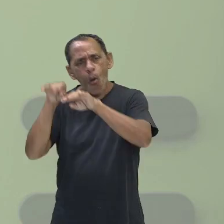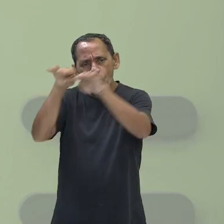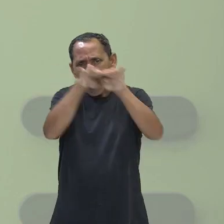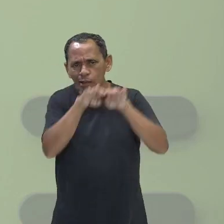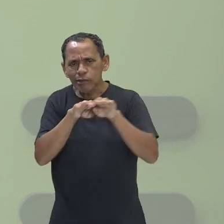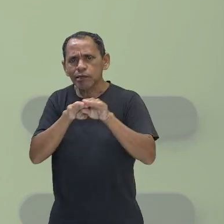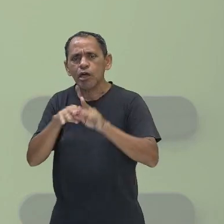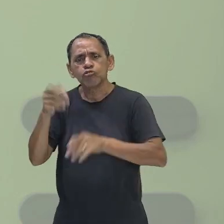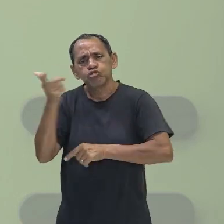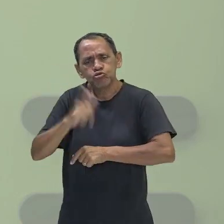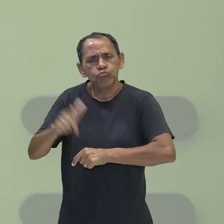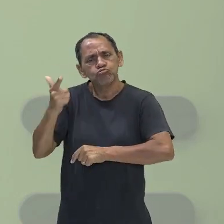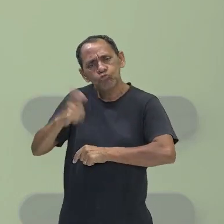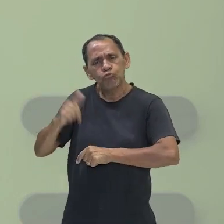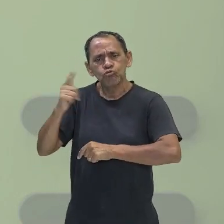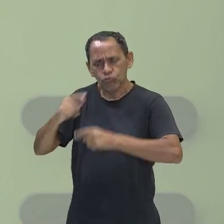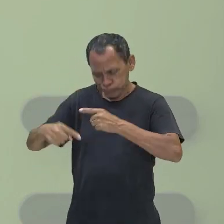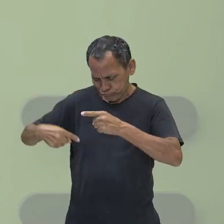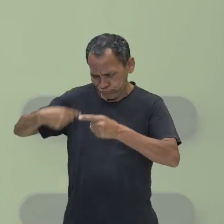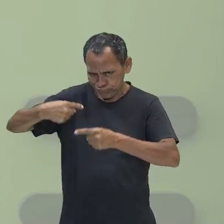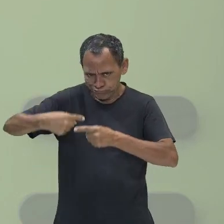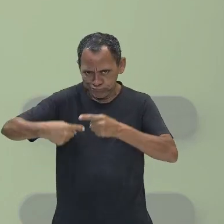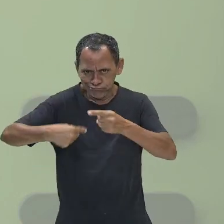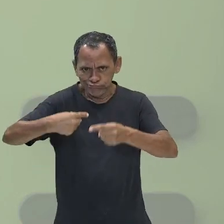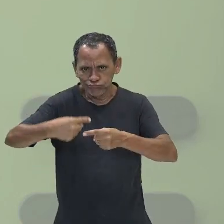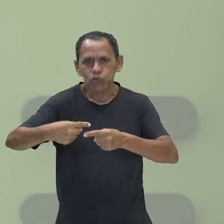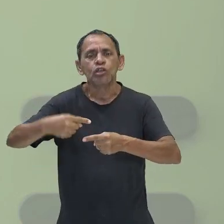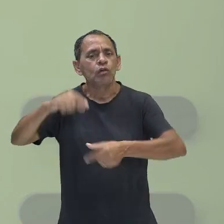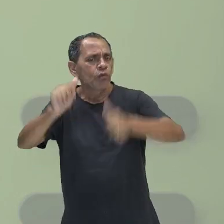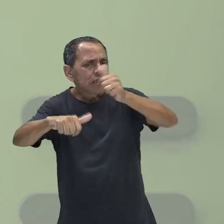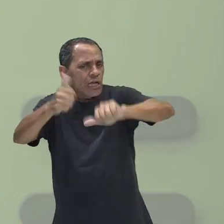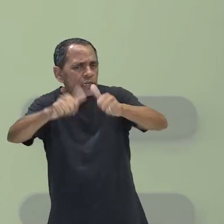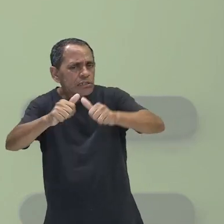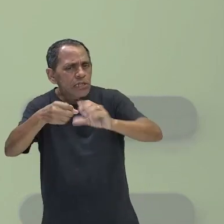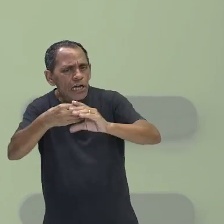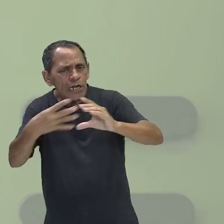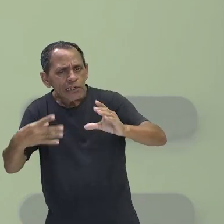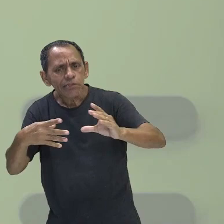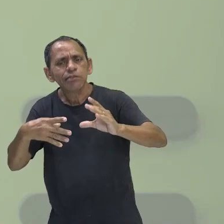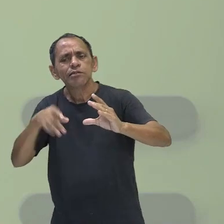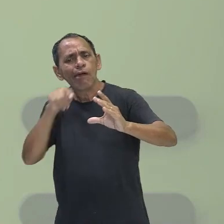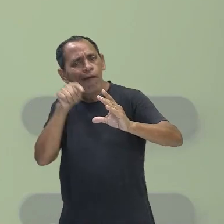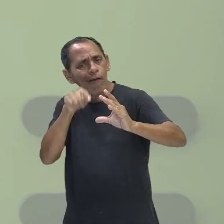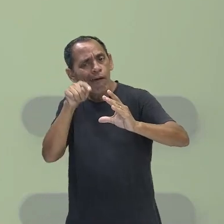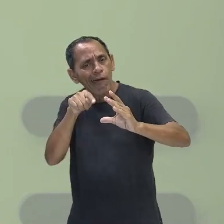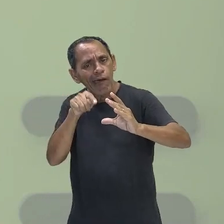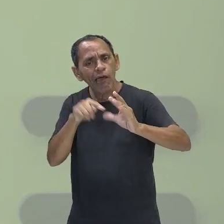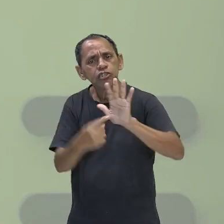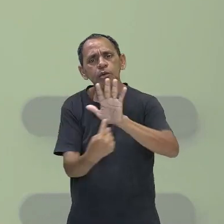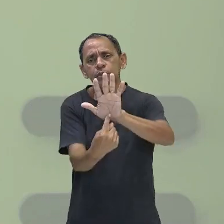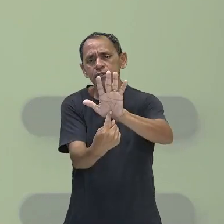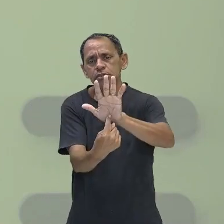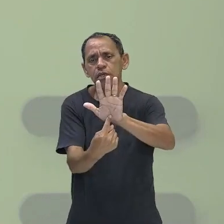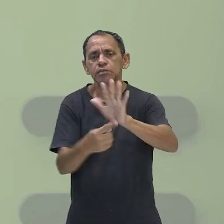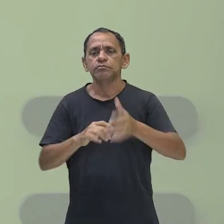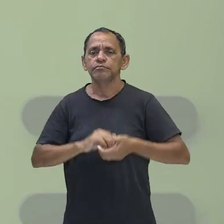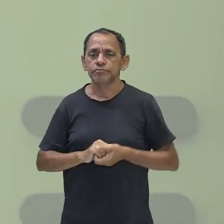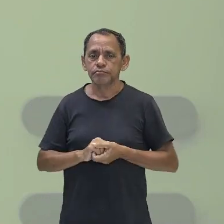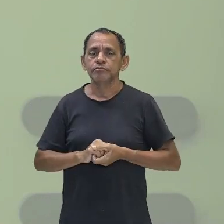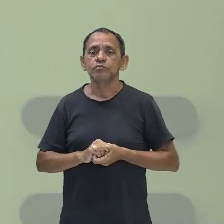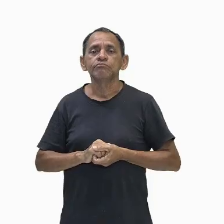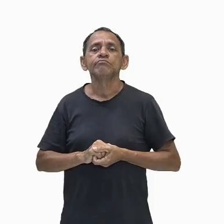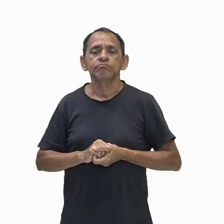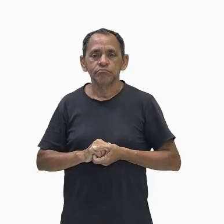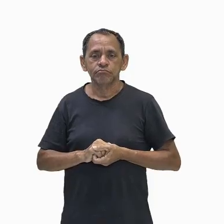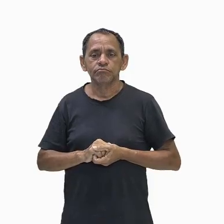repete em várias gerações, então ele vai analisar só essa característica. E o que está sendo apresentado aí é sobre o